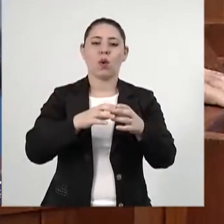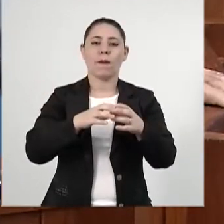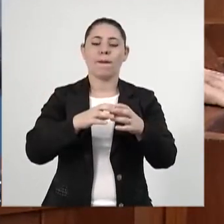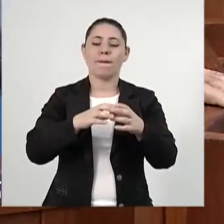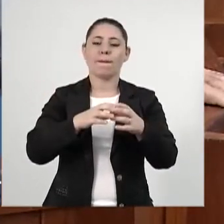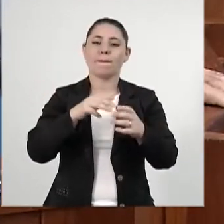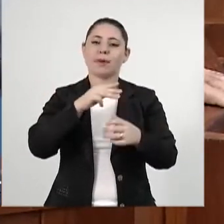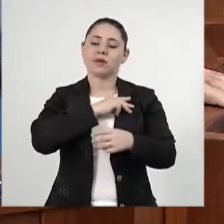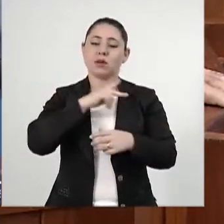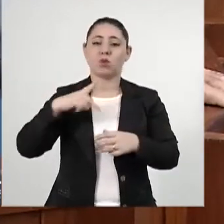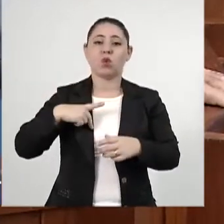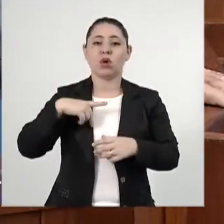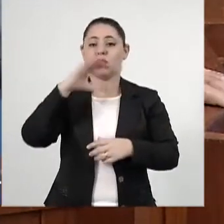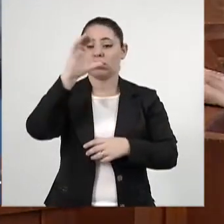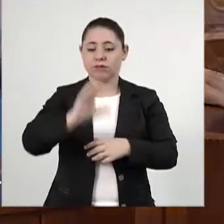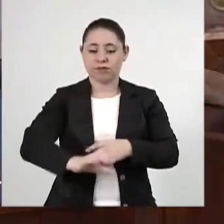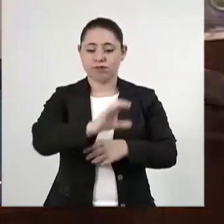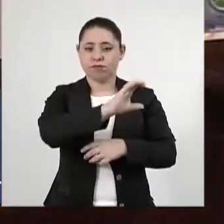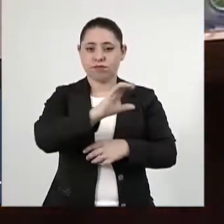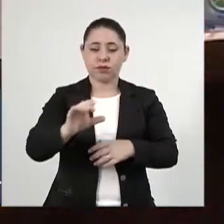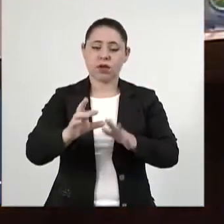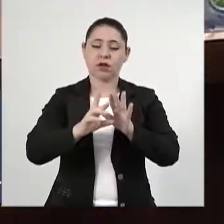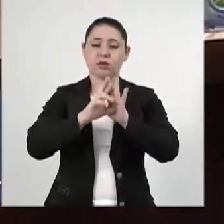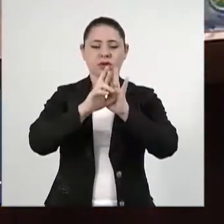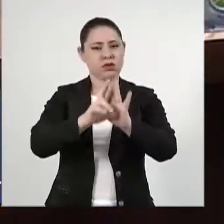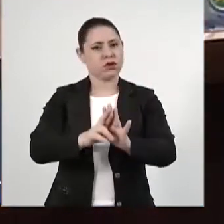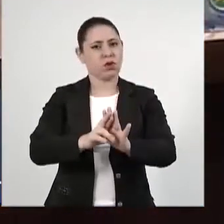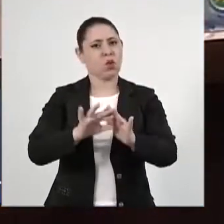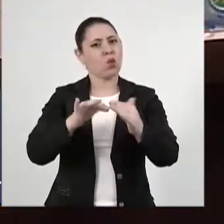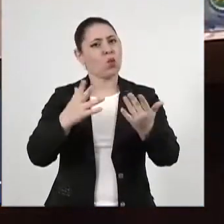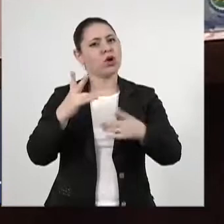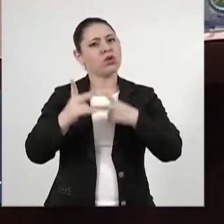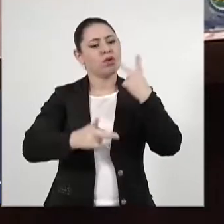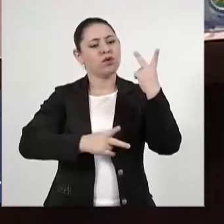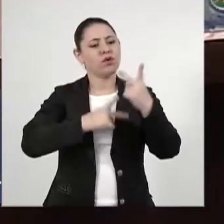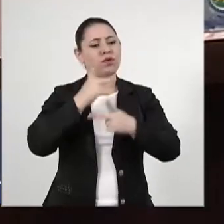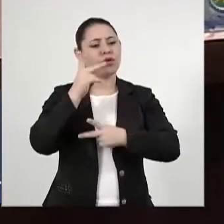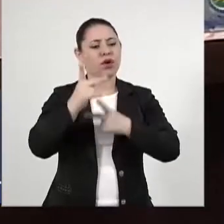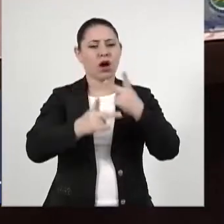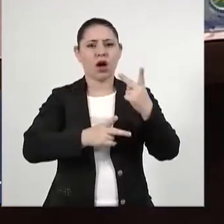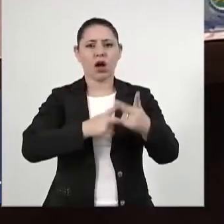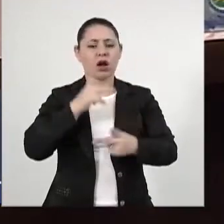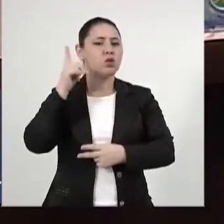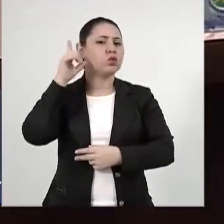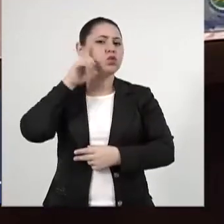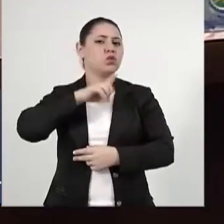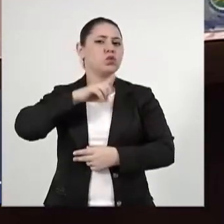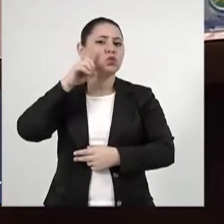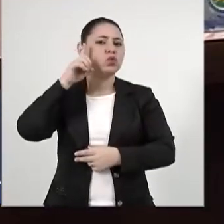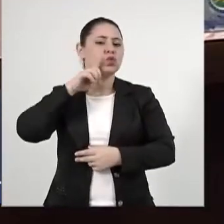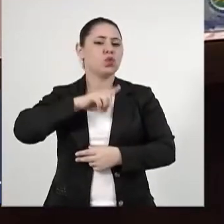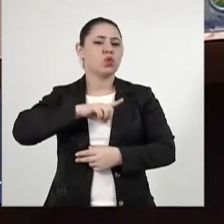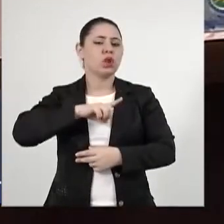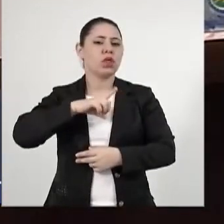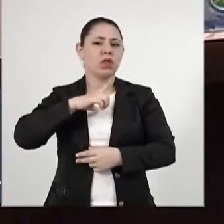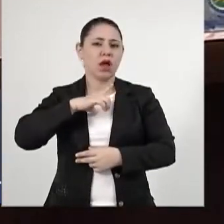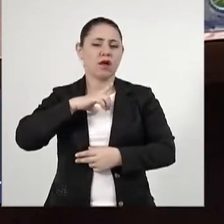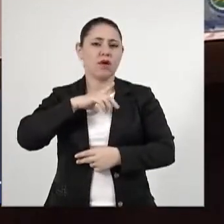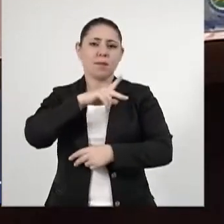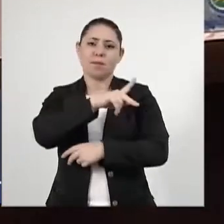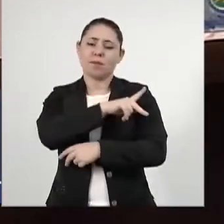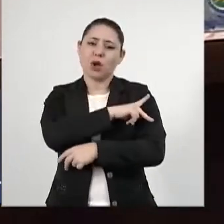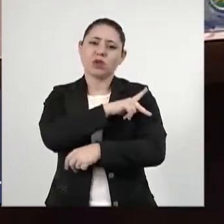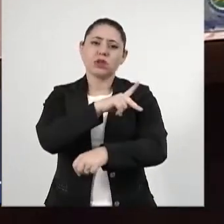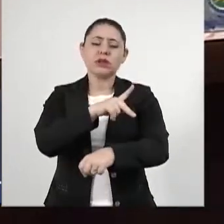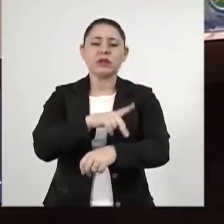parte da Igreja Católica representada pelo CIMI. Quando Vossa Excelência fala, os Estados Unidos foi colonizado por protestantes. Agora